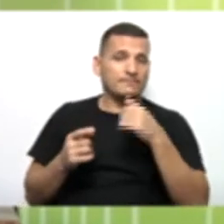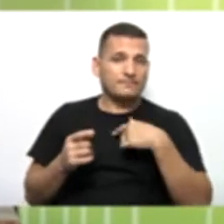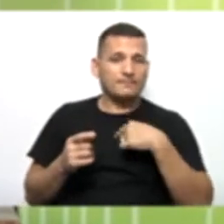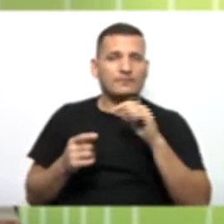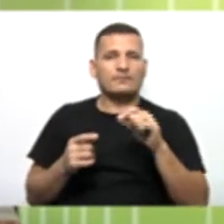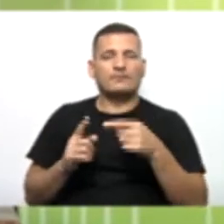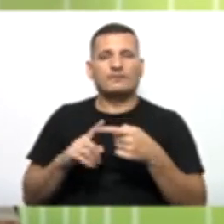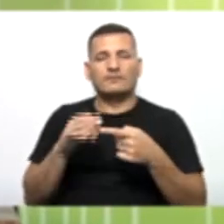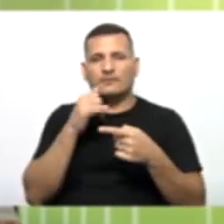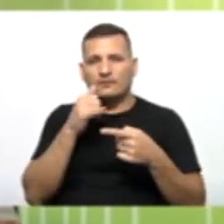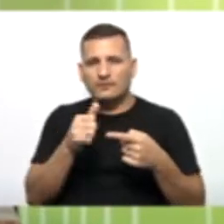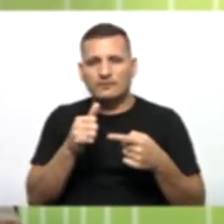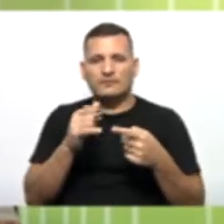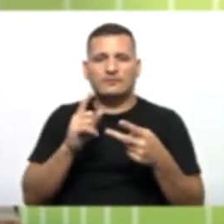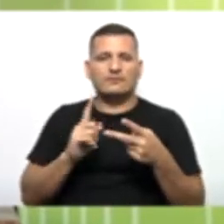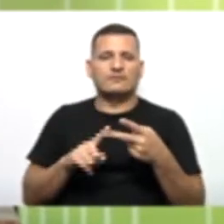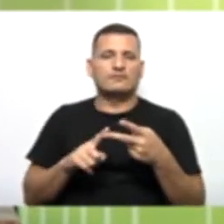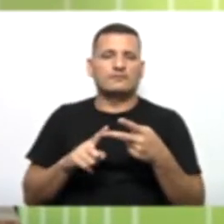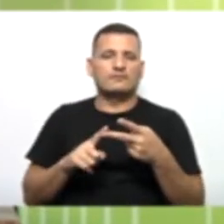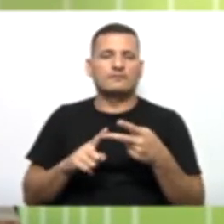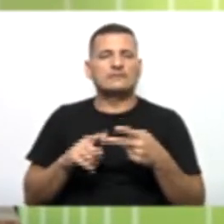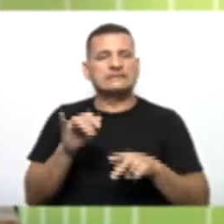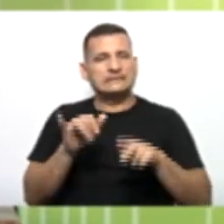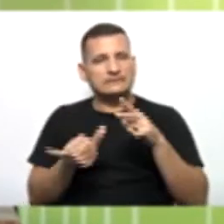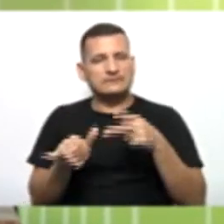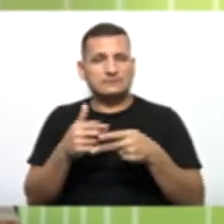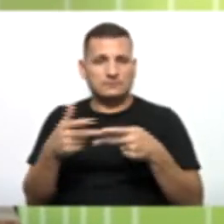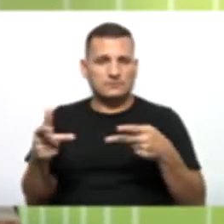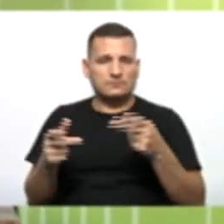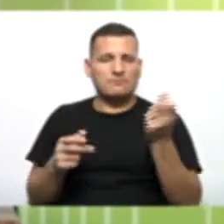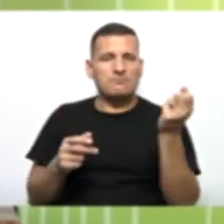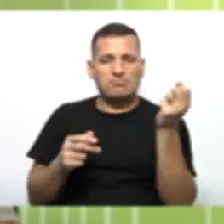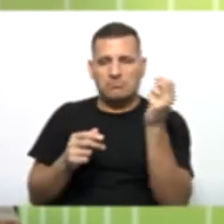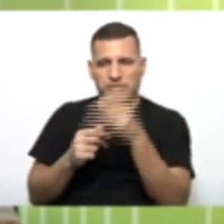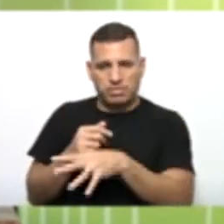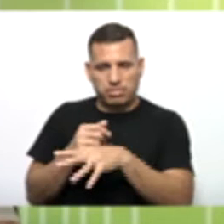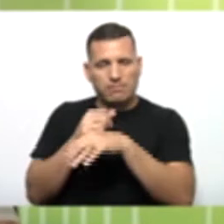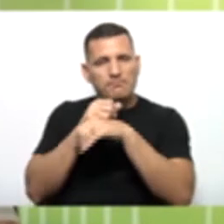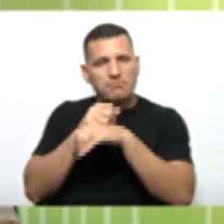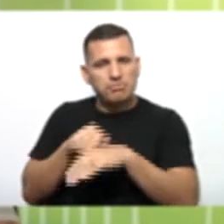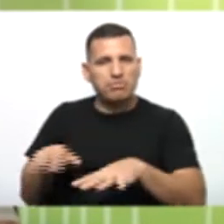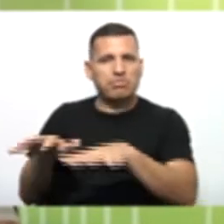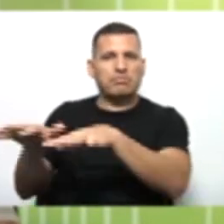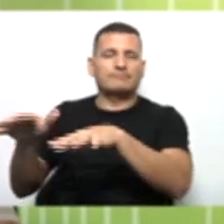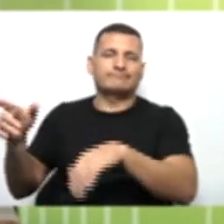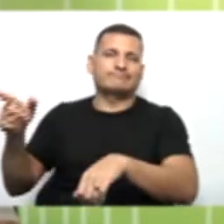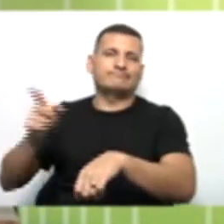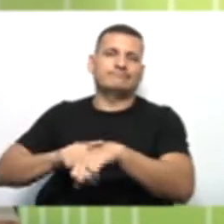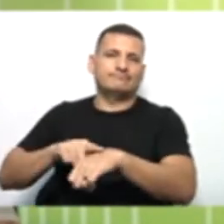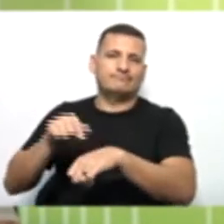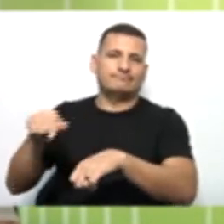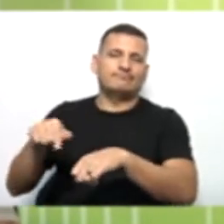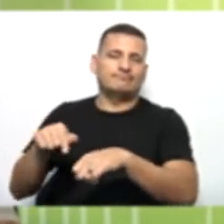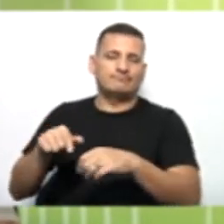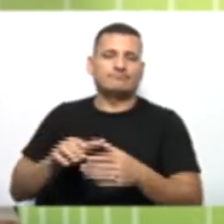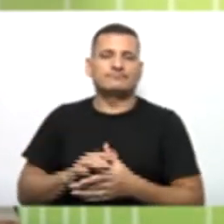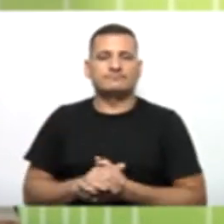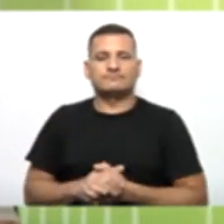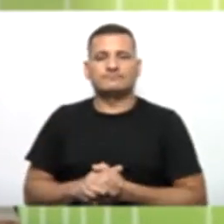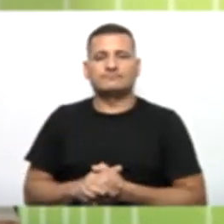como baterias, produtos químicos, aí sim a possibilidade de contaminar aquele ambiente aumenta